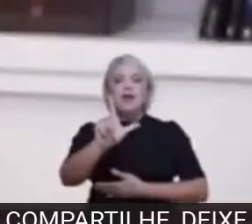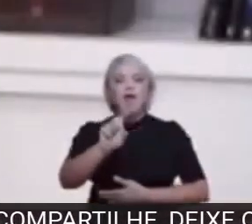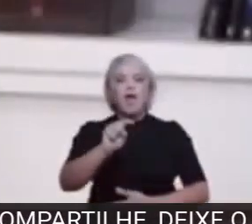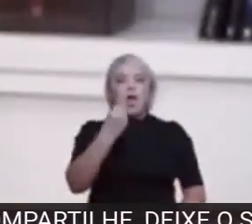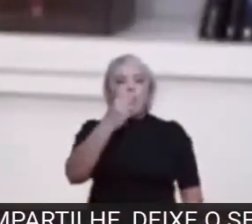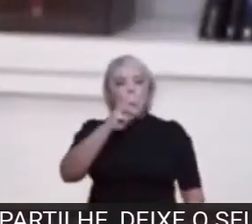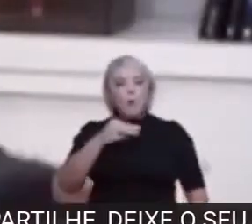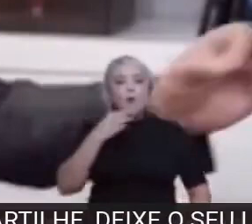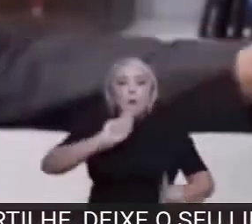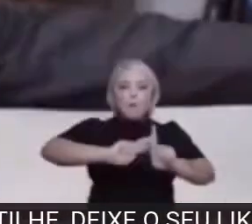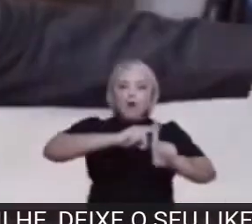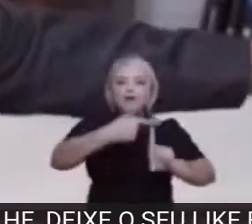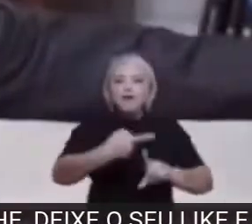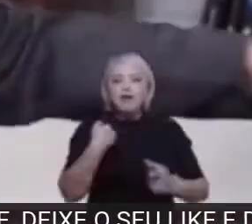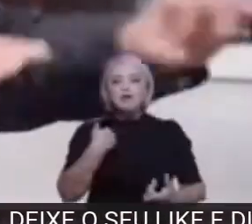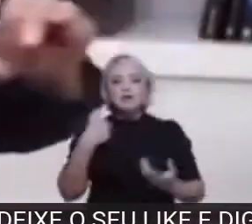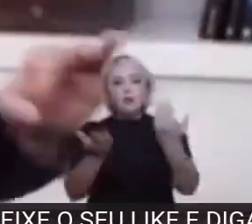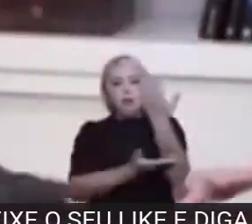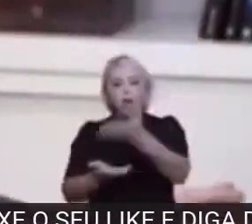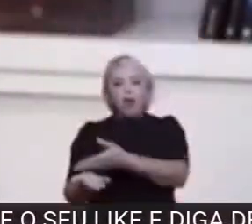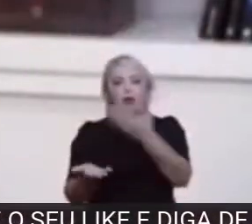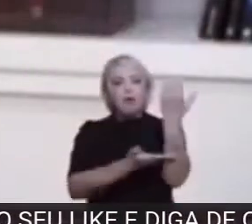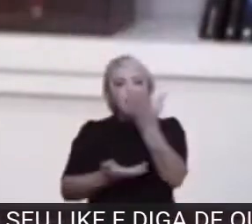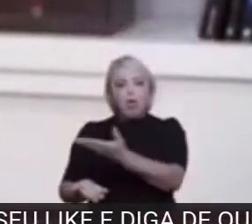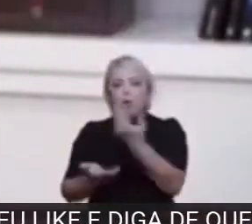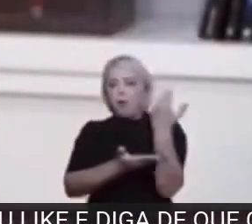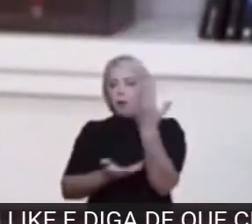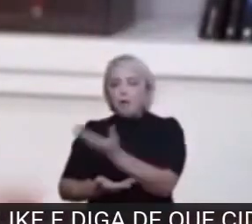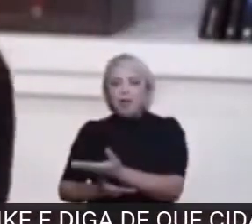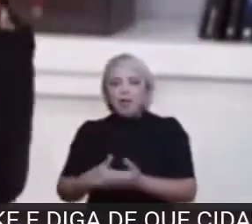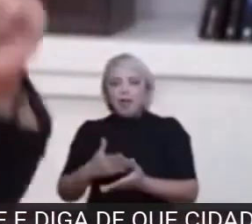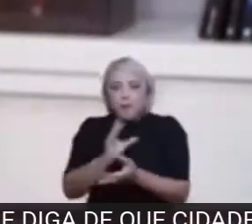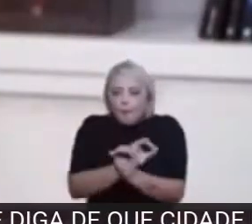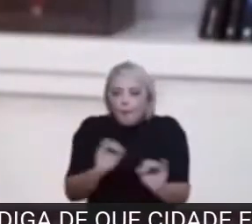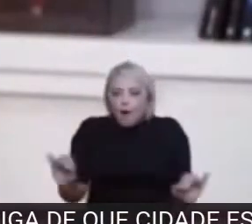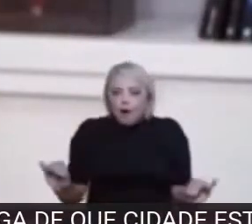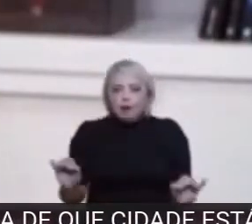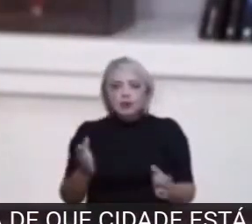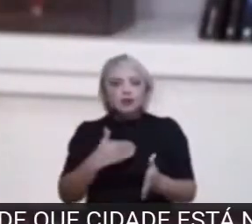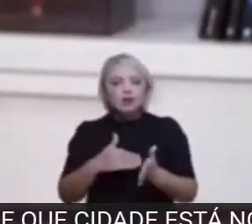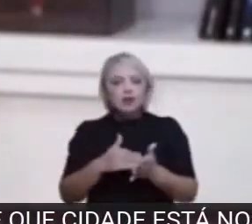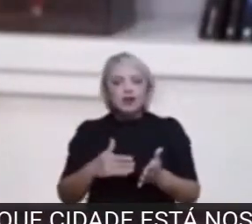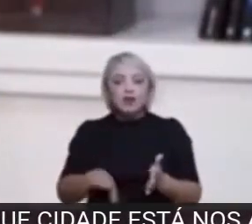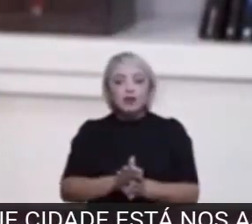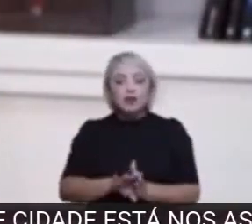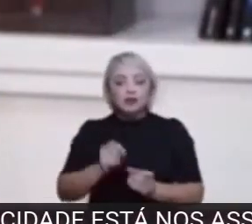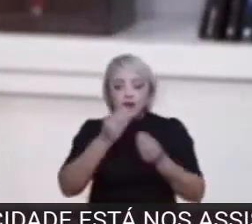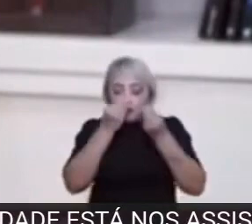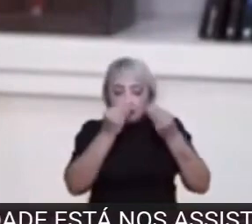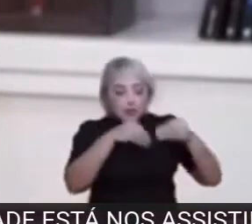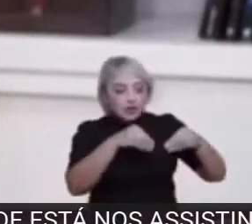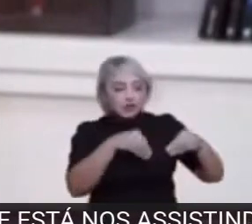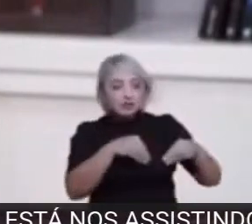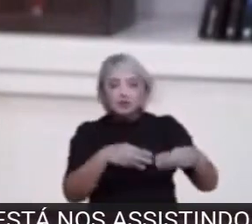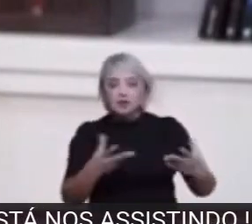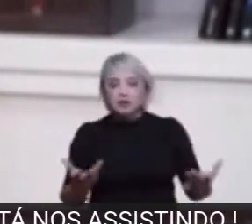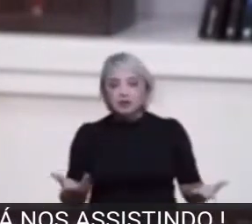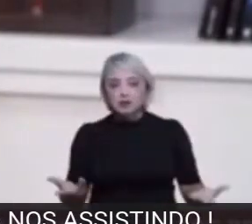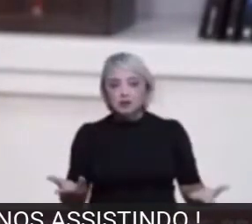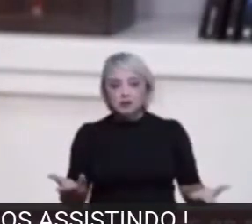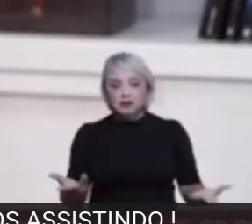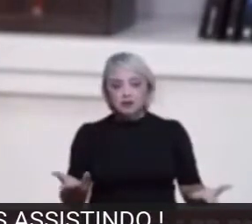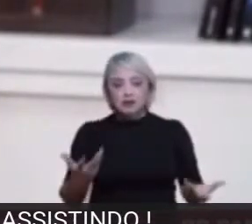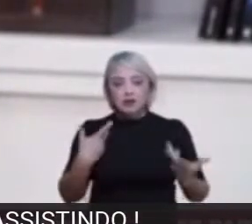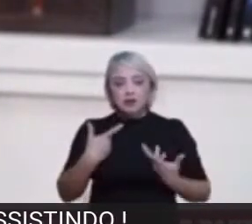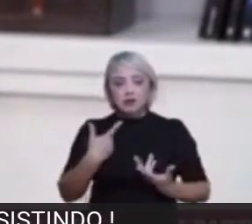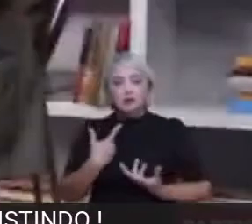do que desmatar. O desmatamento não vai levar a nada, vai levar a prejudicar, sabe, a questão do aquecimento